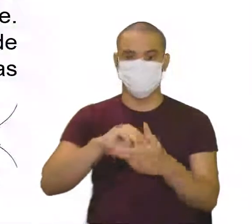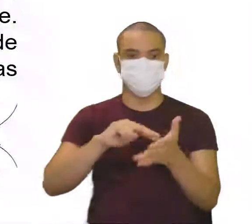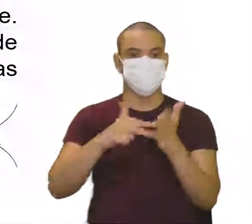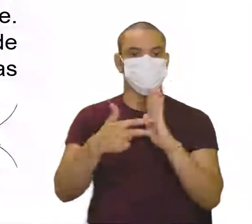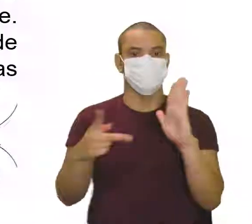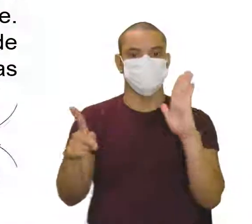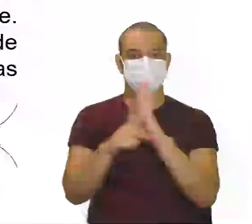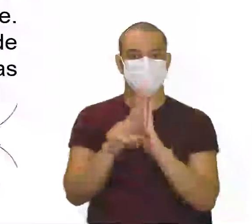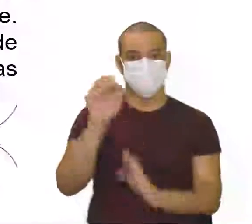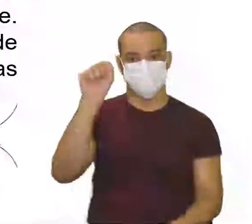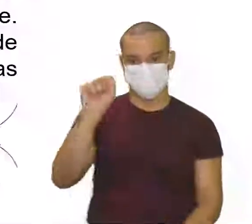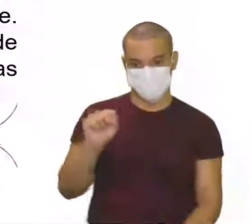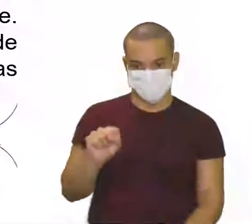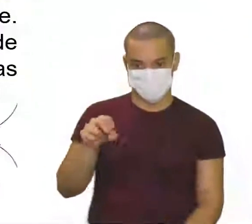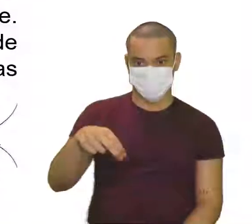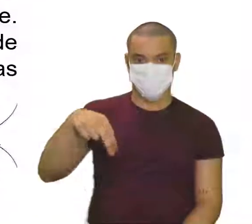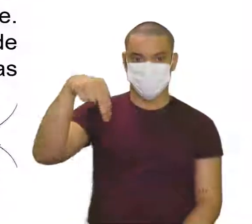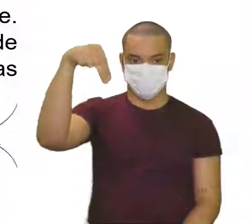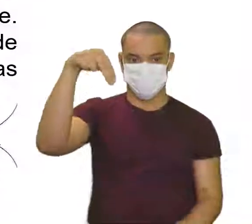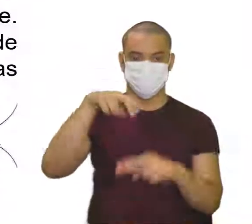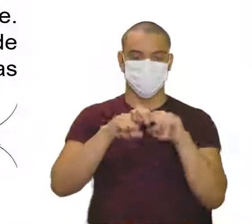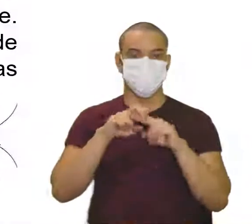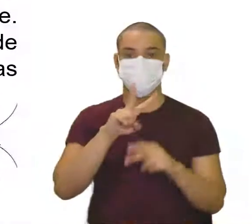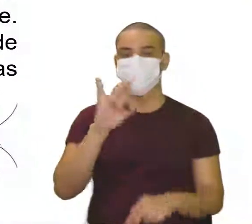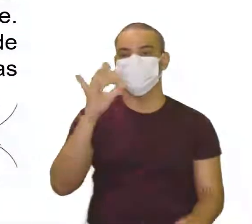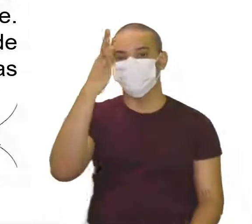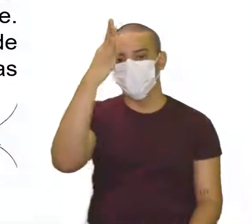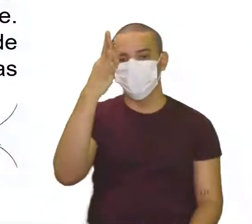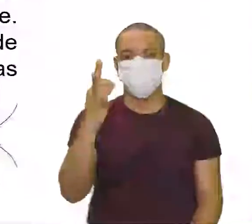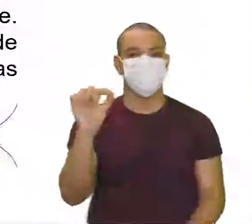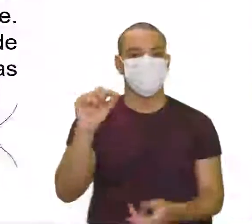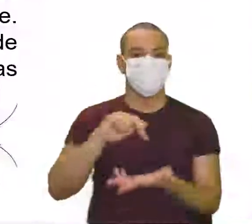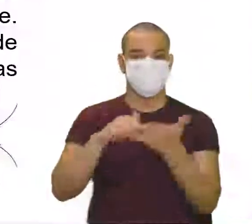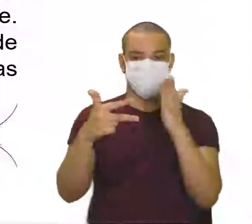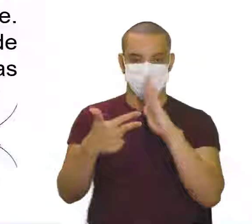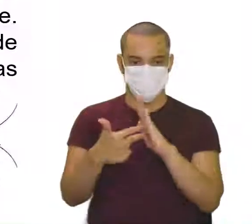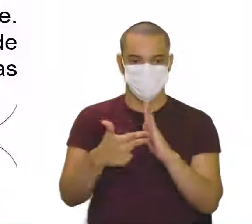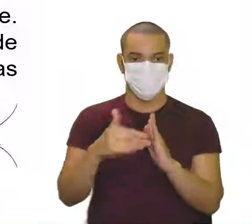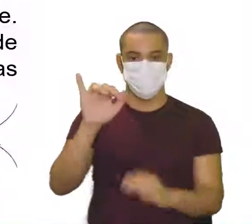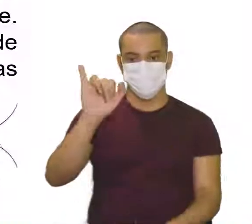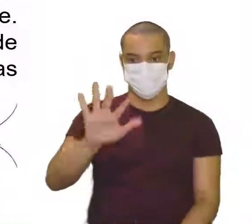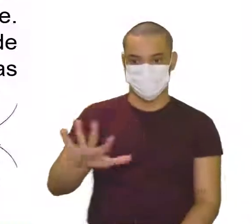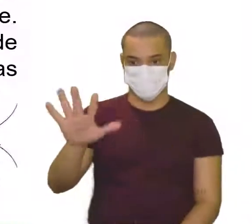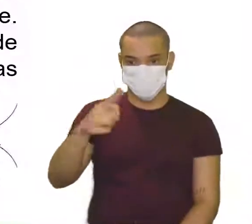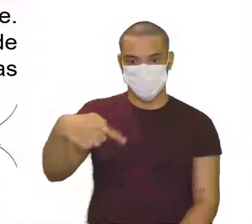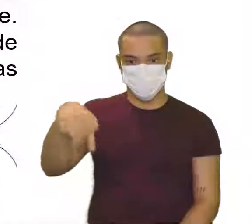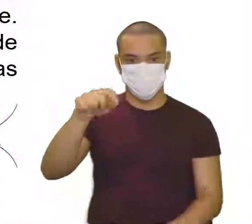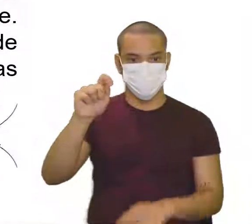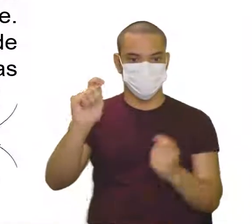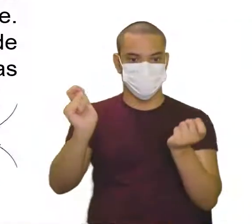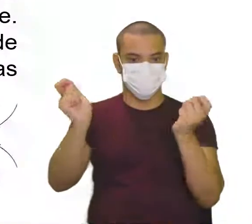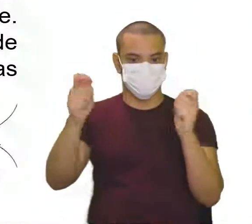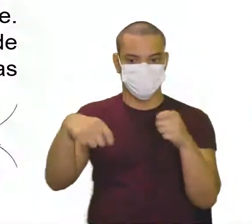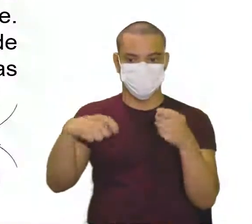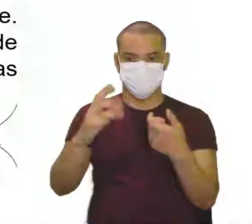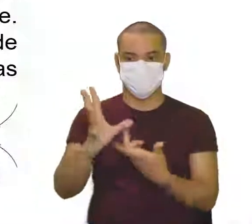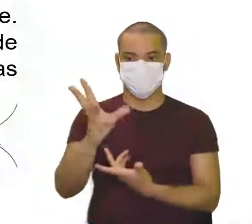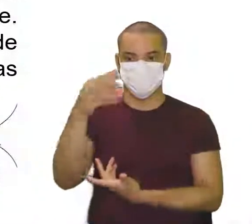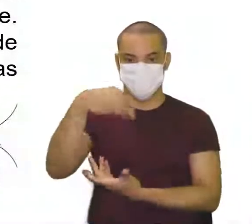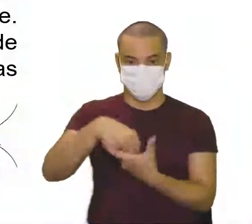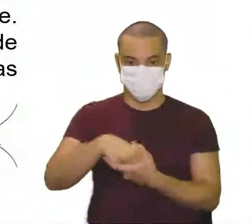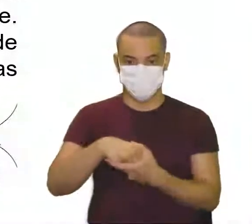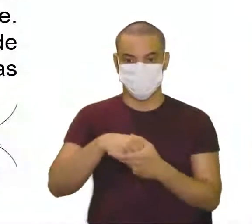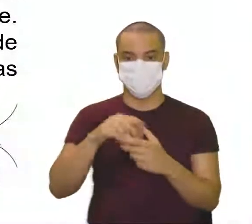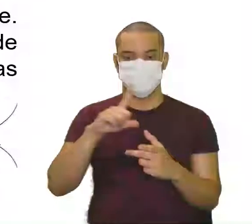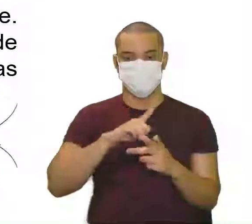do polo sul para o polo norte. Então, vamos entender o seguinte aqui. Na figura, vocês podem ver externamente que essas